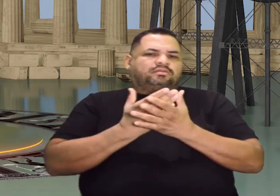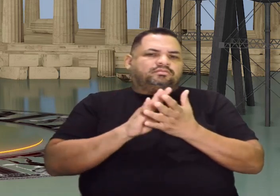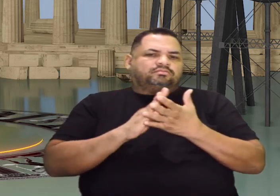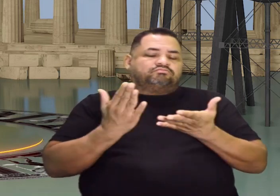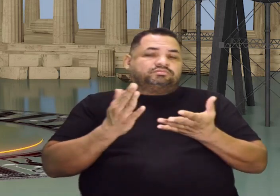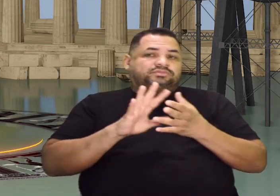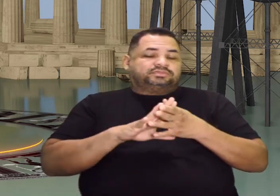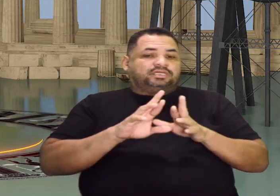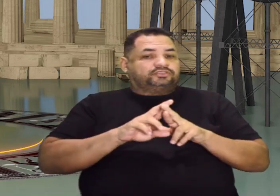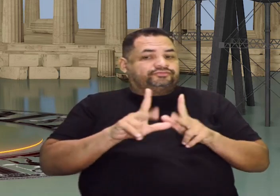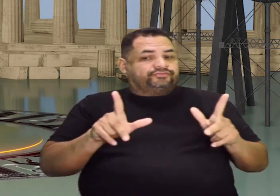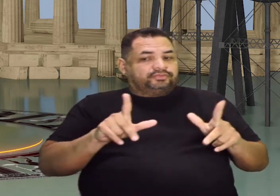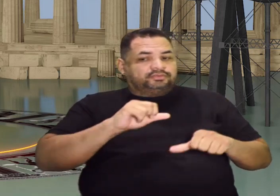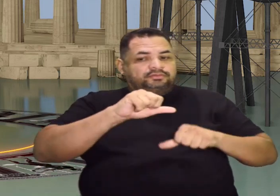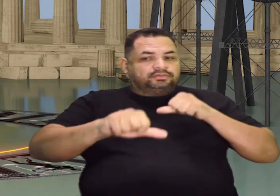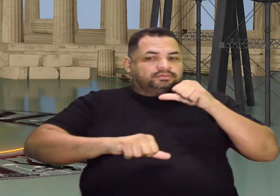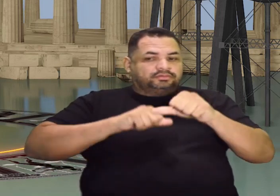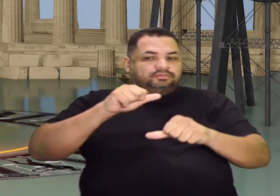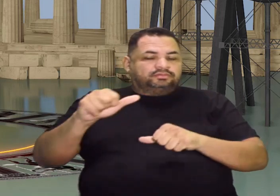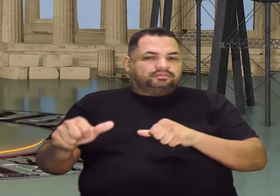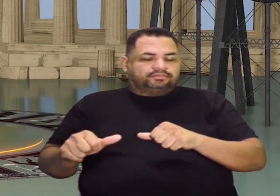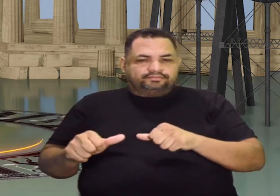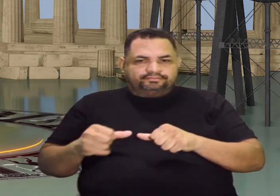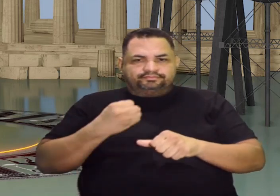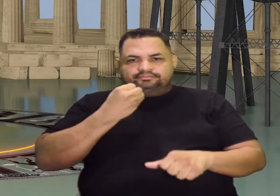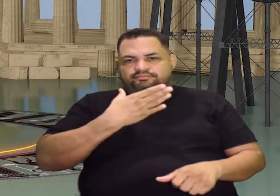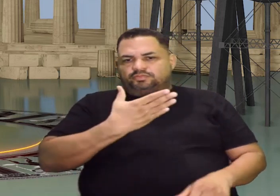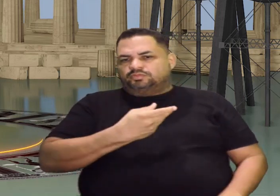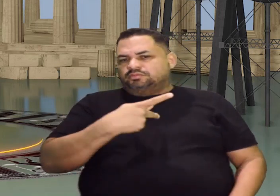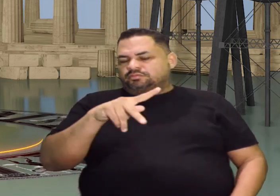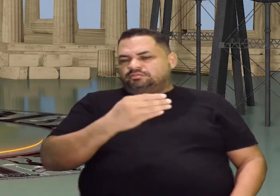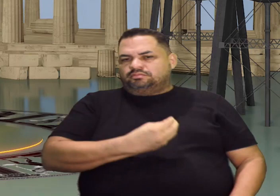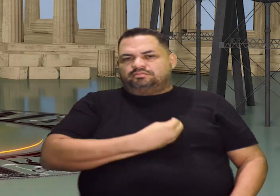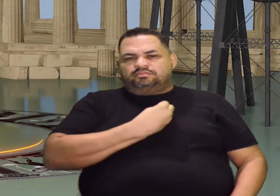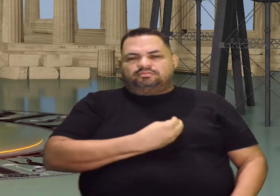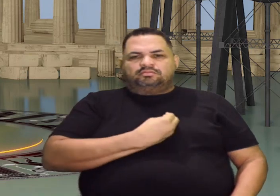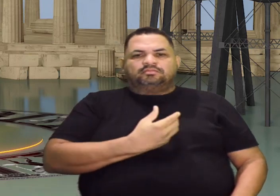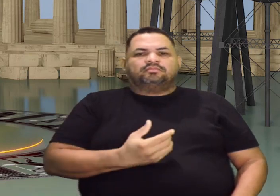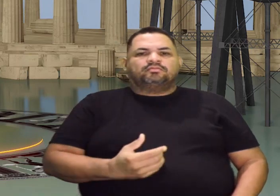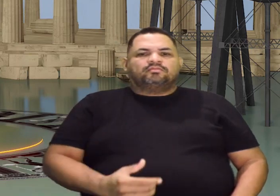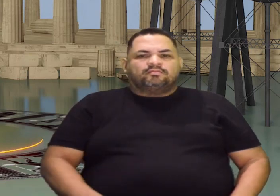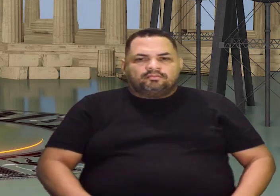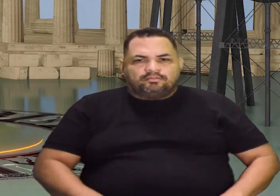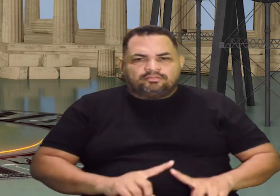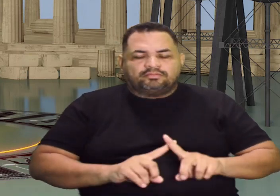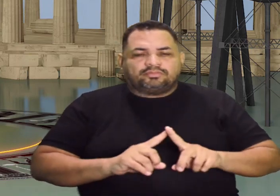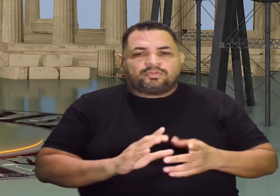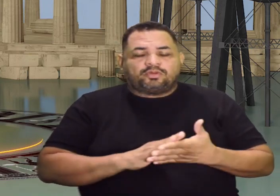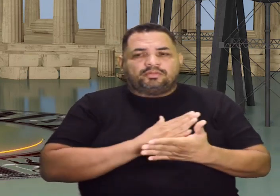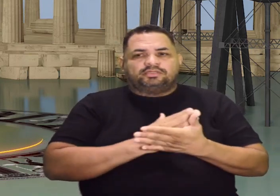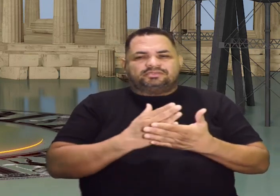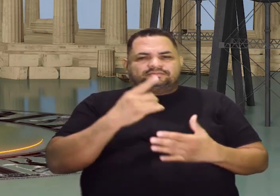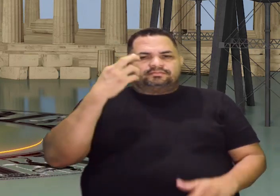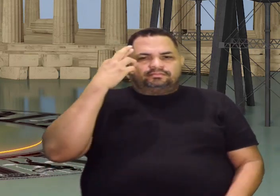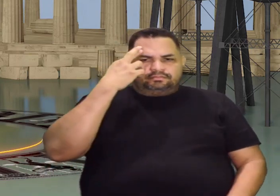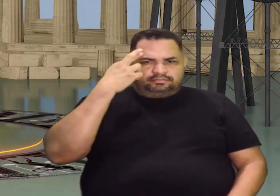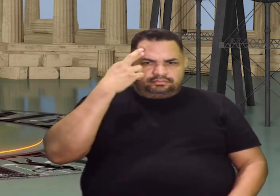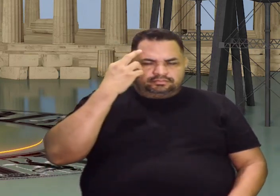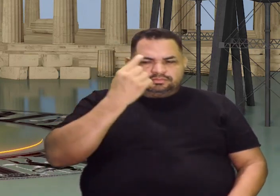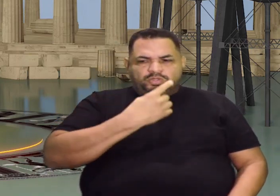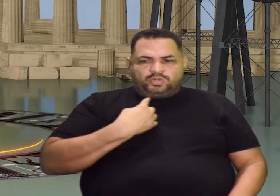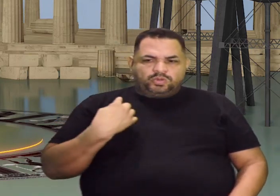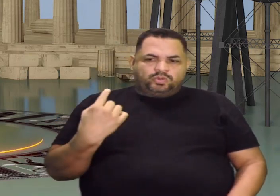será mais o mesmo. Vai ter uma mudança, algo bom na sua vida, nessa perspectiva. Começar a refletir as coisas em torno de